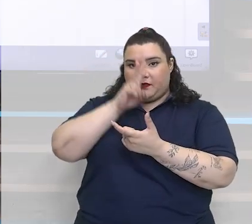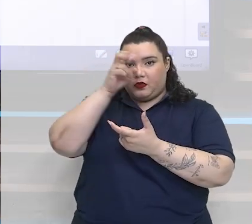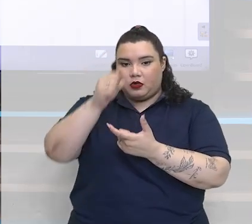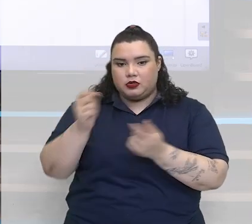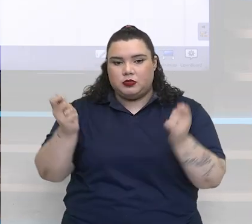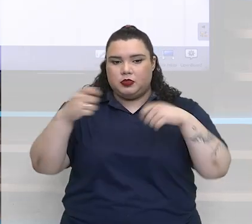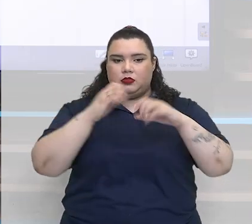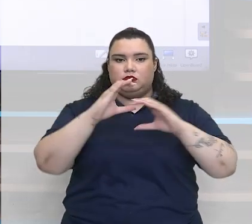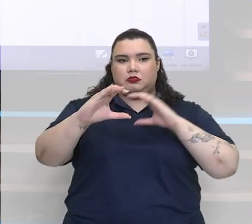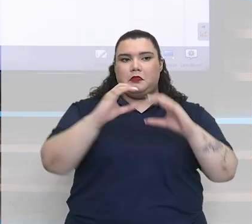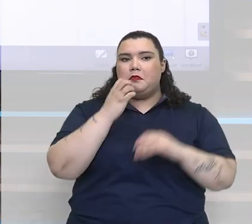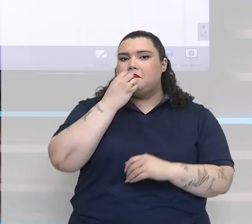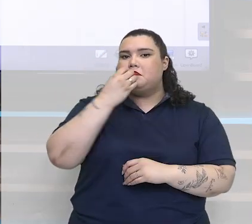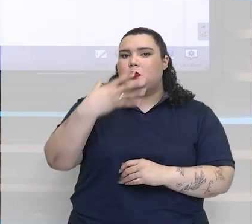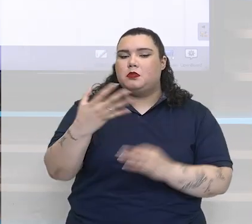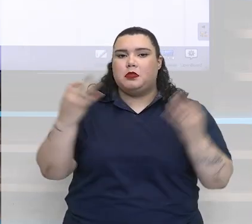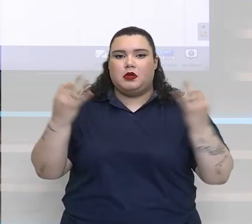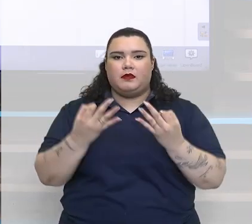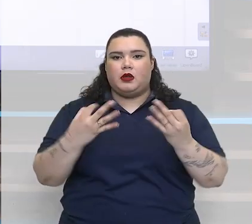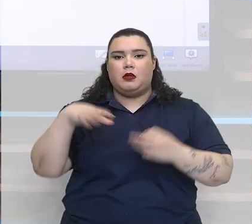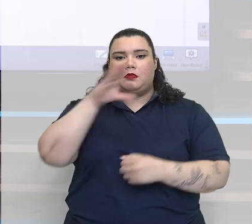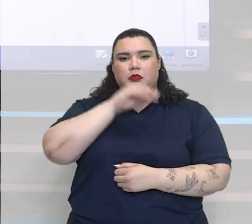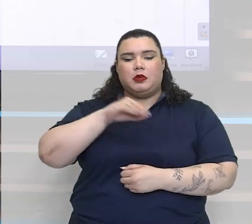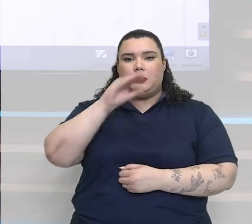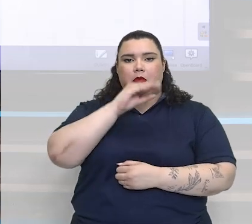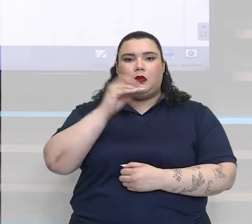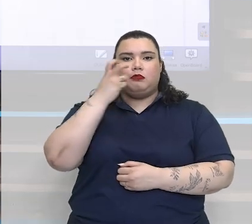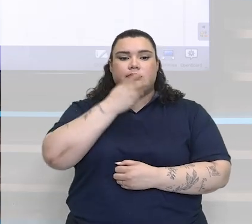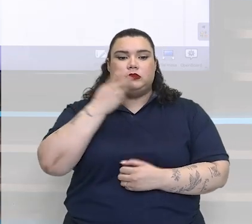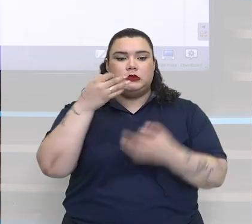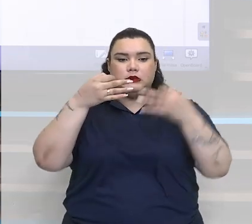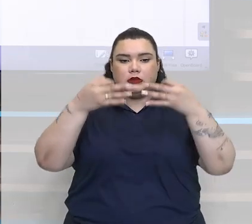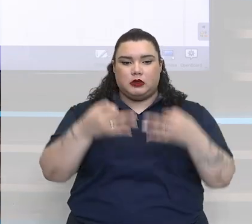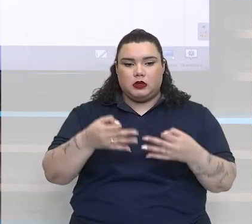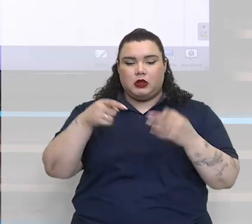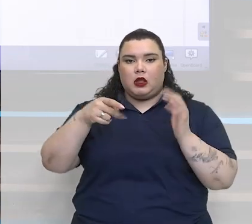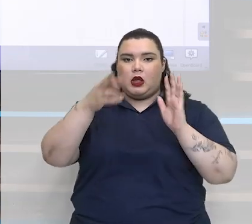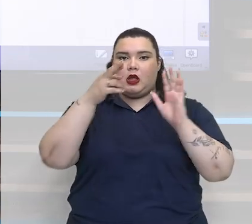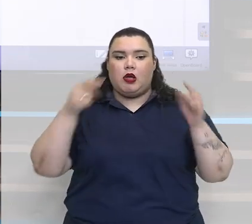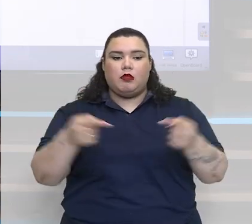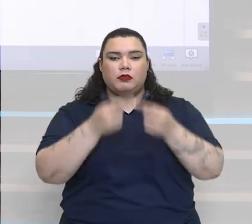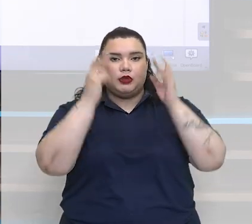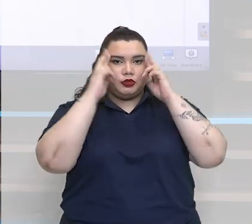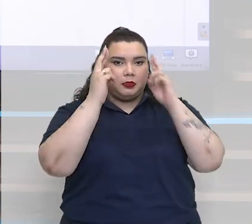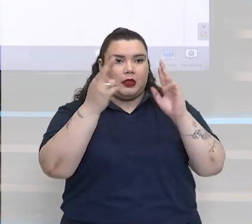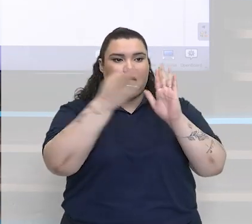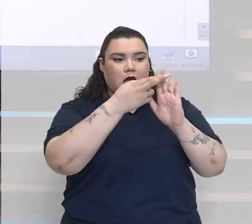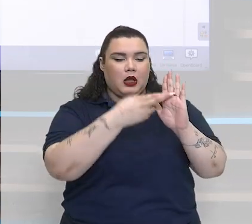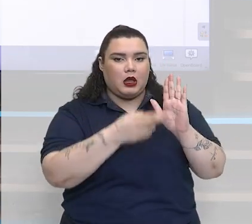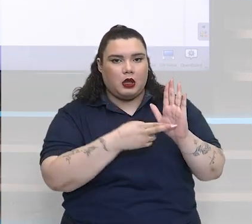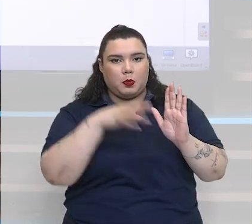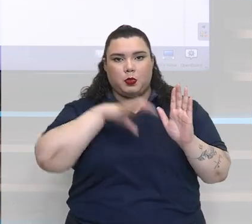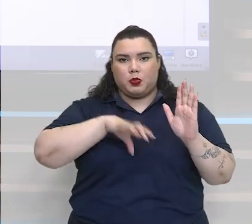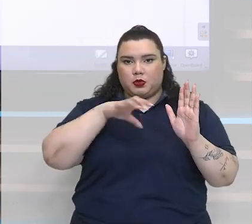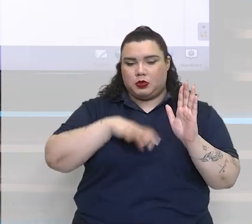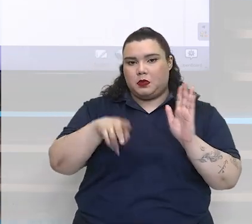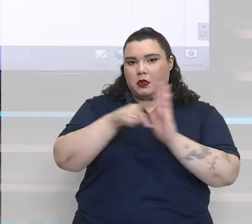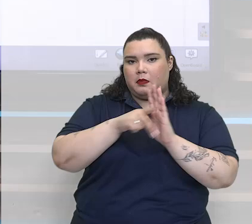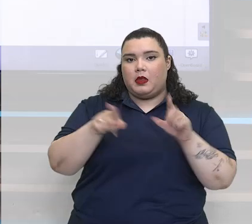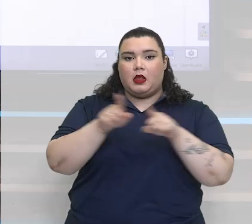se comunicar de maneira eficaz. A sua pronúncia estará correta do ponto de vista da norma culta. Você escreverá a